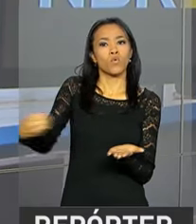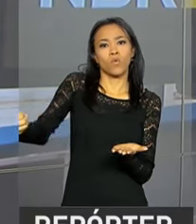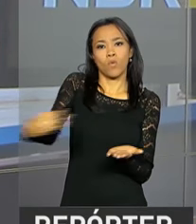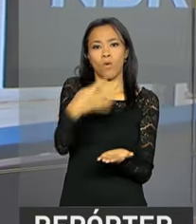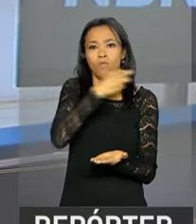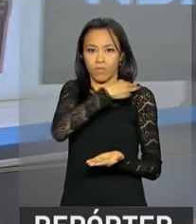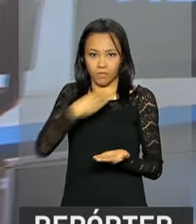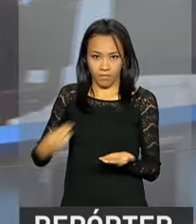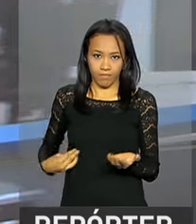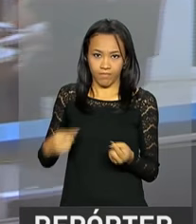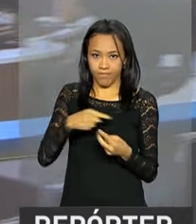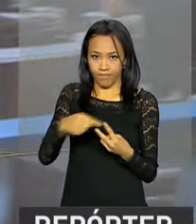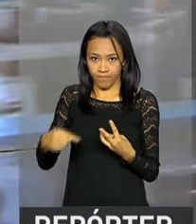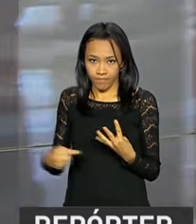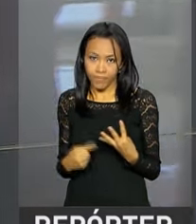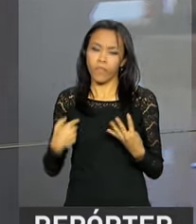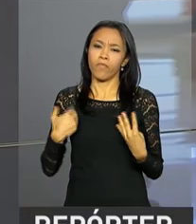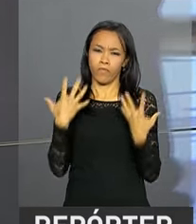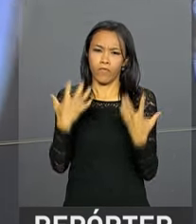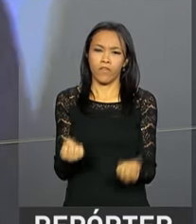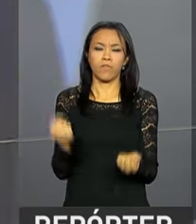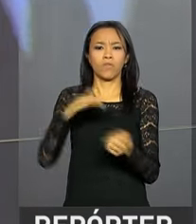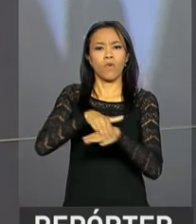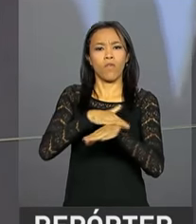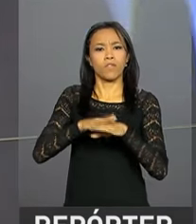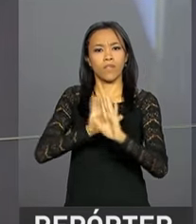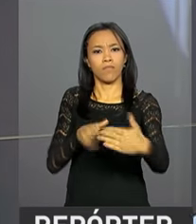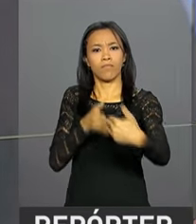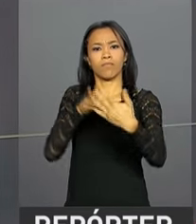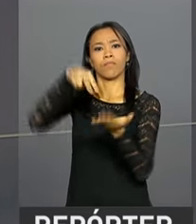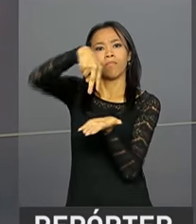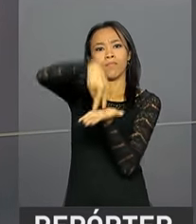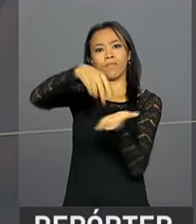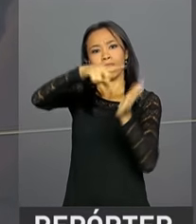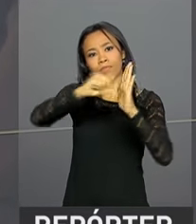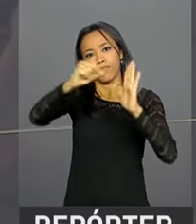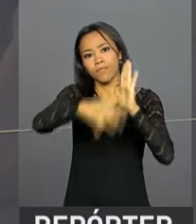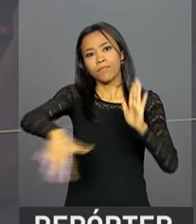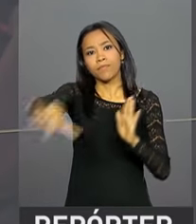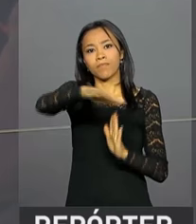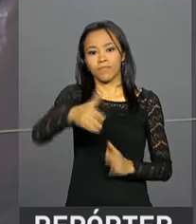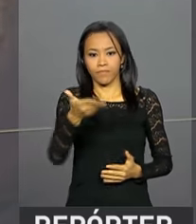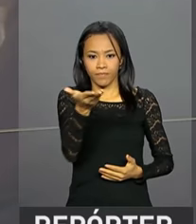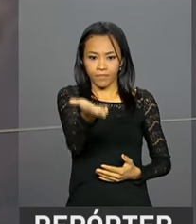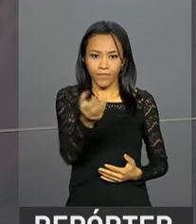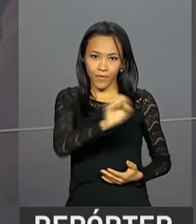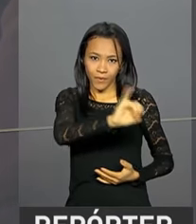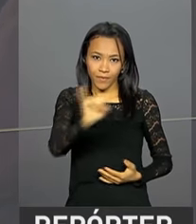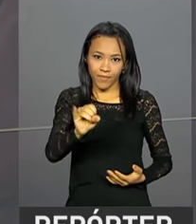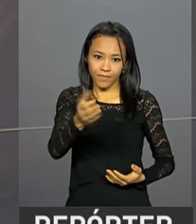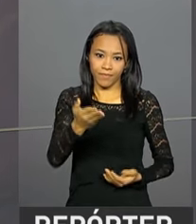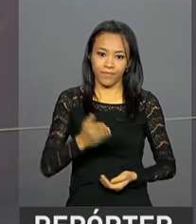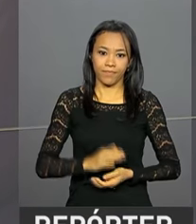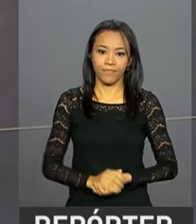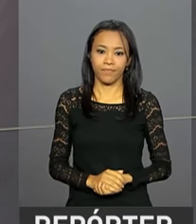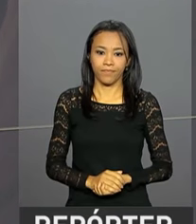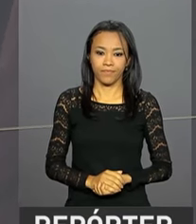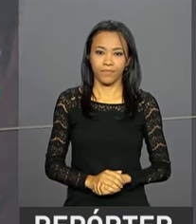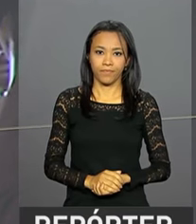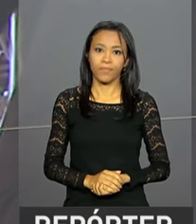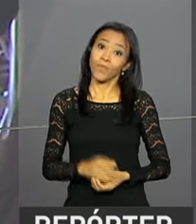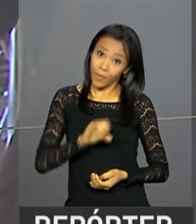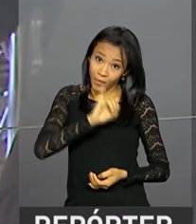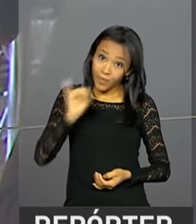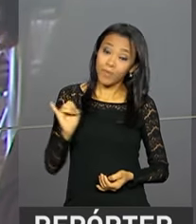Vamos voltar a conversar com o repórter João Pedro Neto, que tem as informações lá do Palácio do Planalto para a gente. Oi, João Pedro.